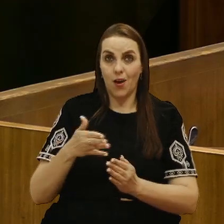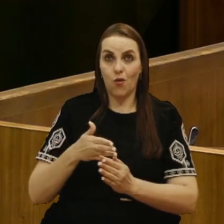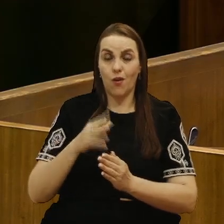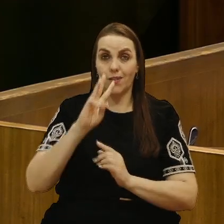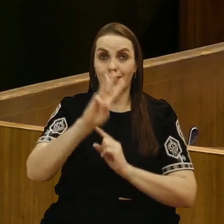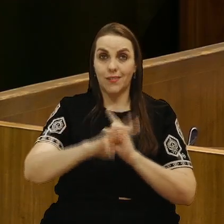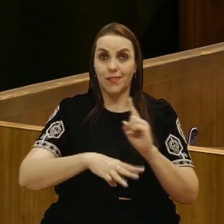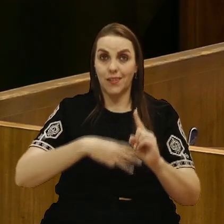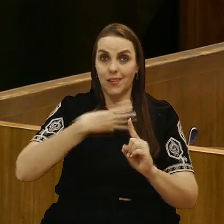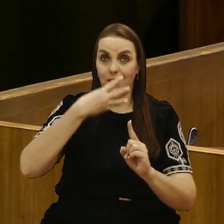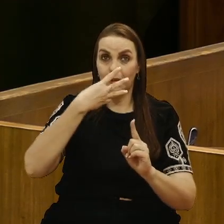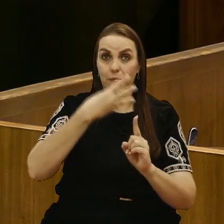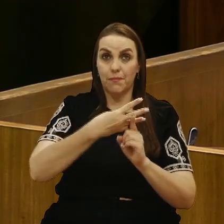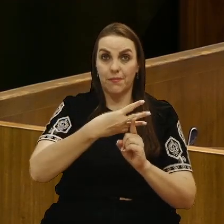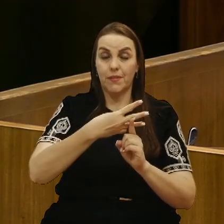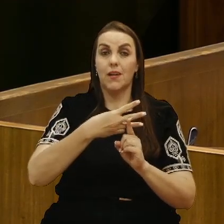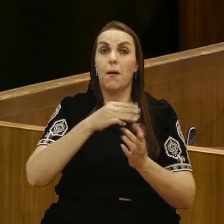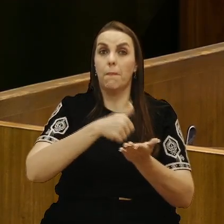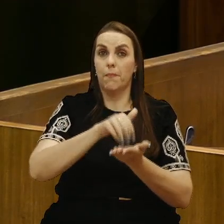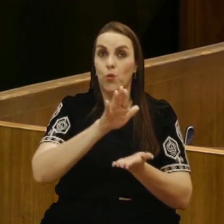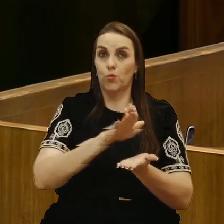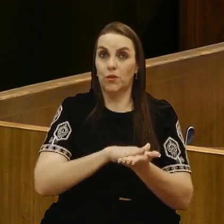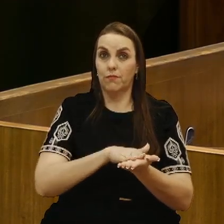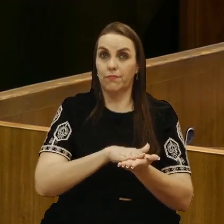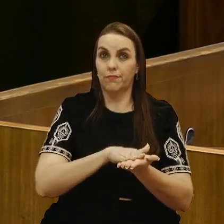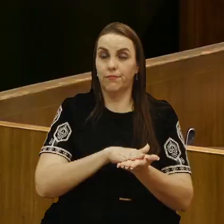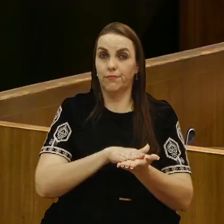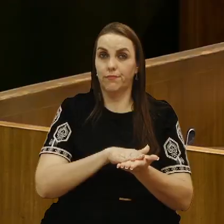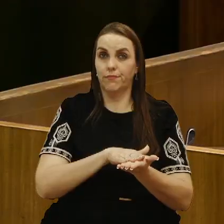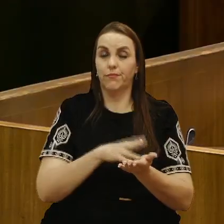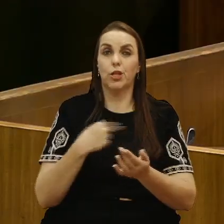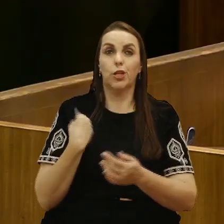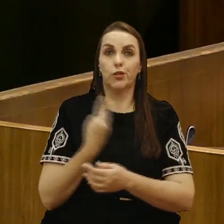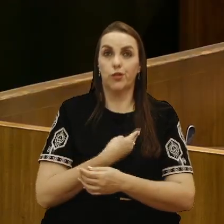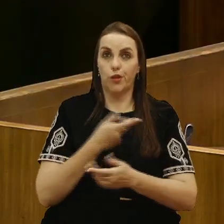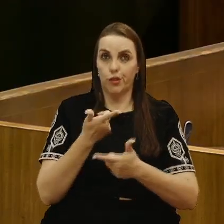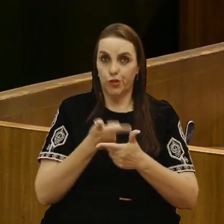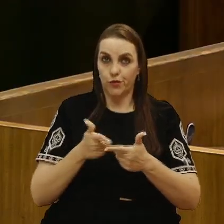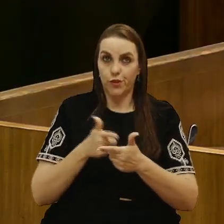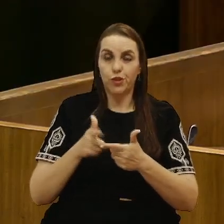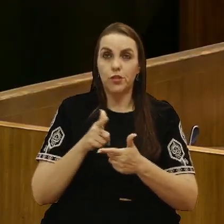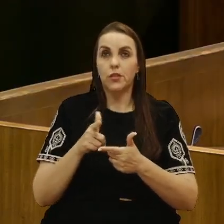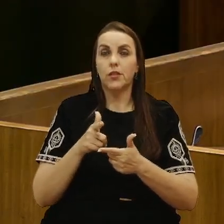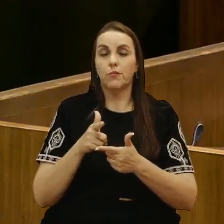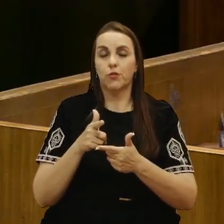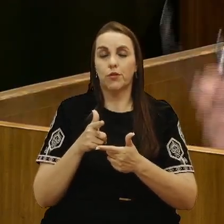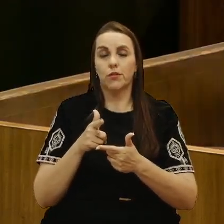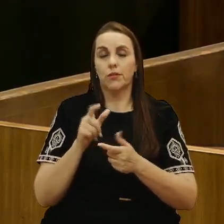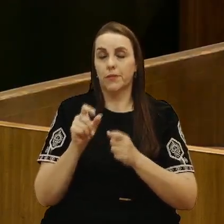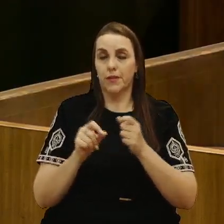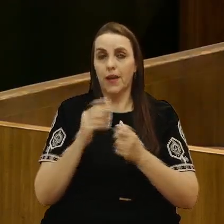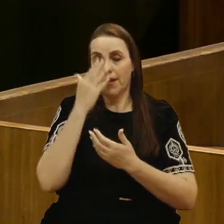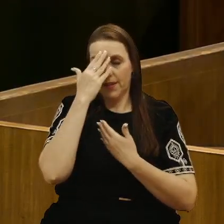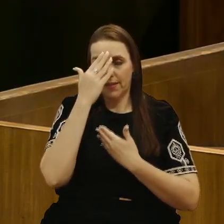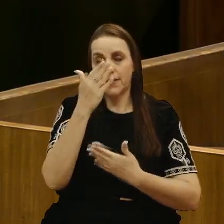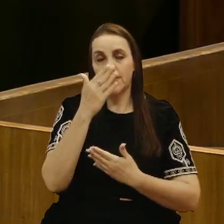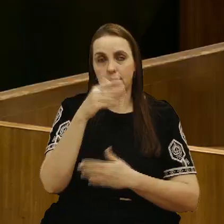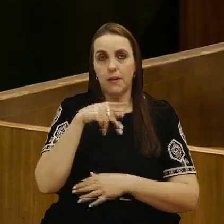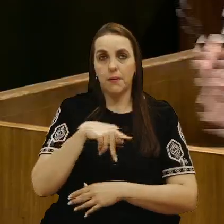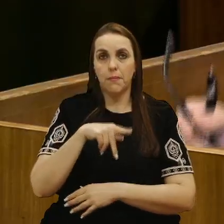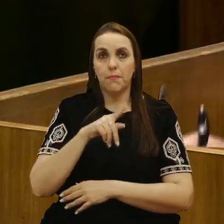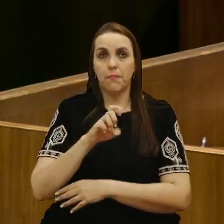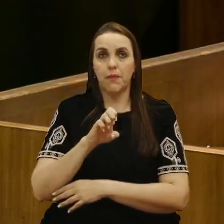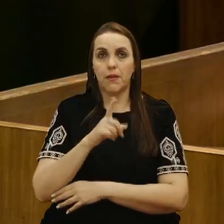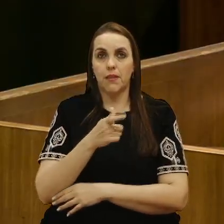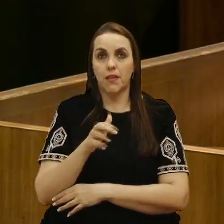triplicando as multas. E a gente dividiu, quero agradecer o Pedrão, a bancada, nós dividimos em